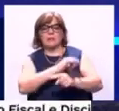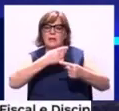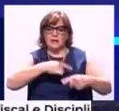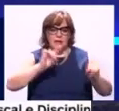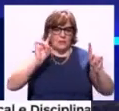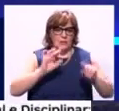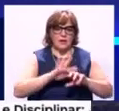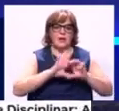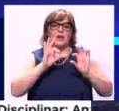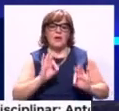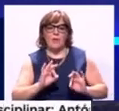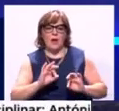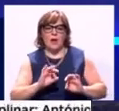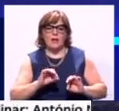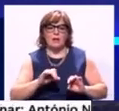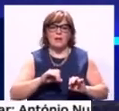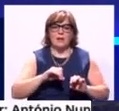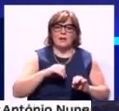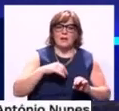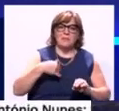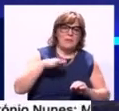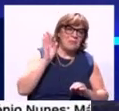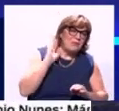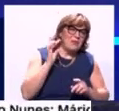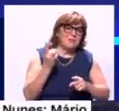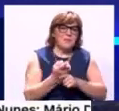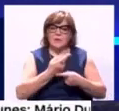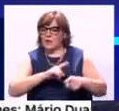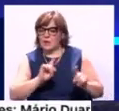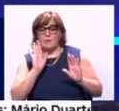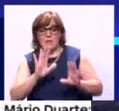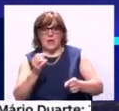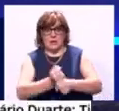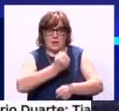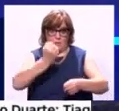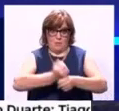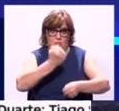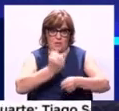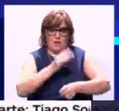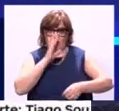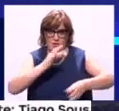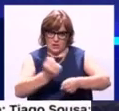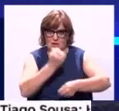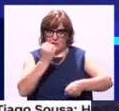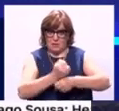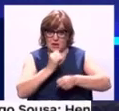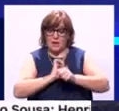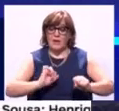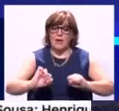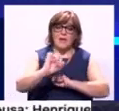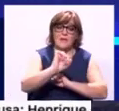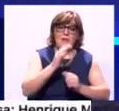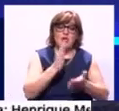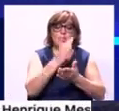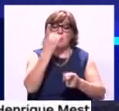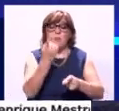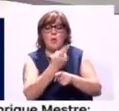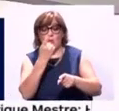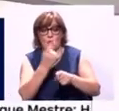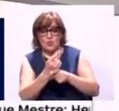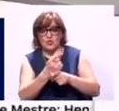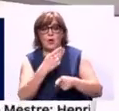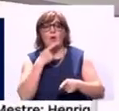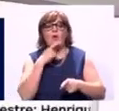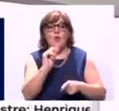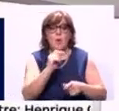cair no caciquismo. Compreende? Se houver trabalho, se nós trabalharmos em prol só de uma coisa, o nome Futebol